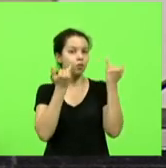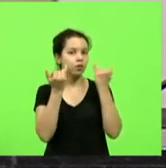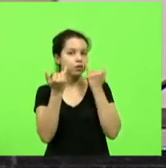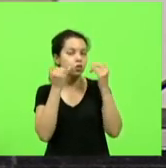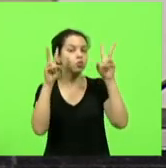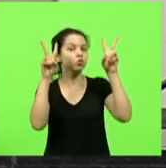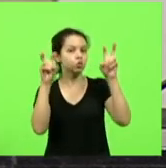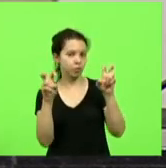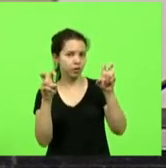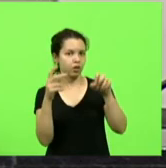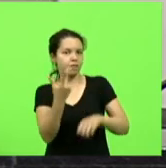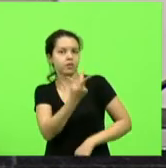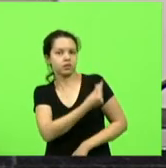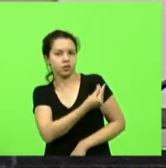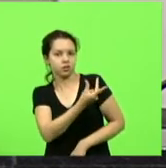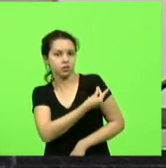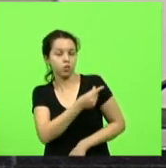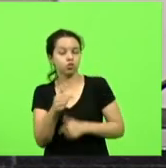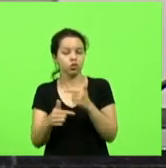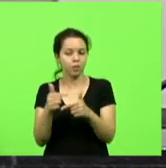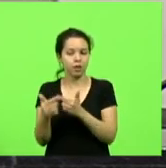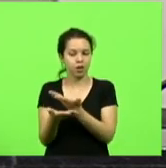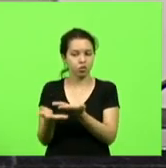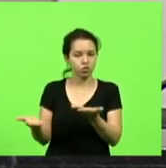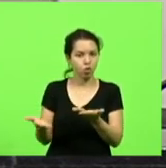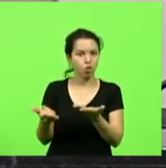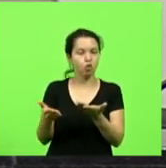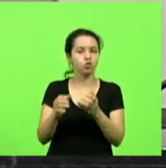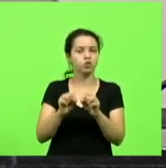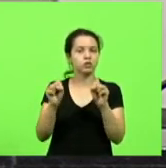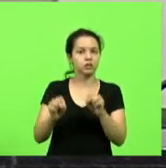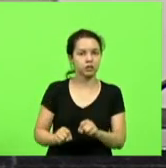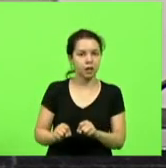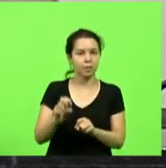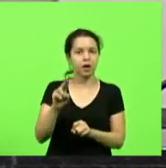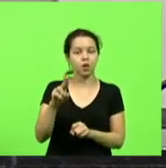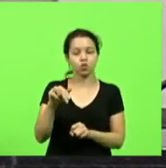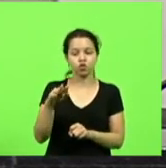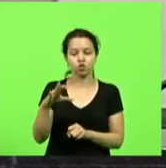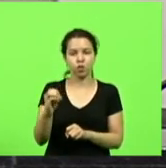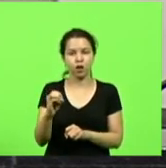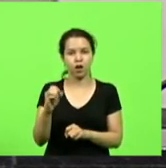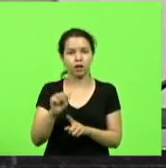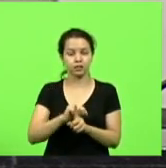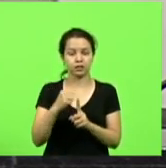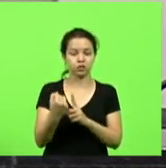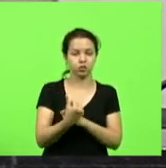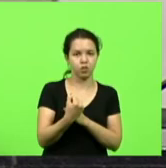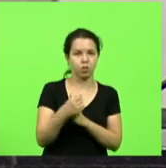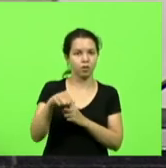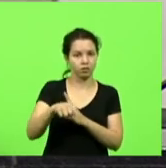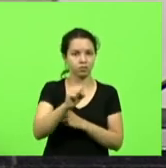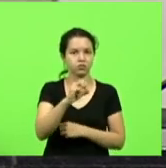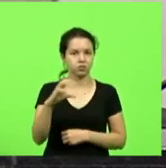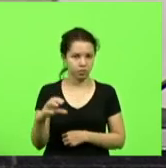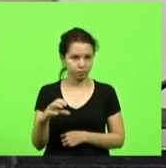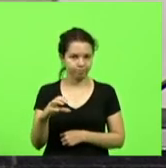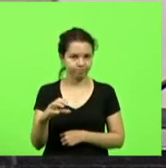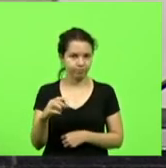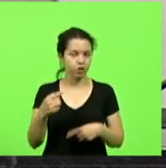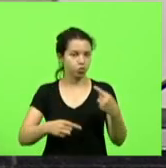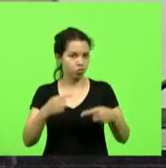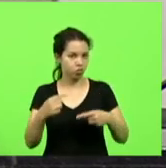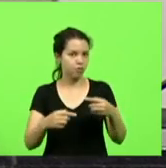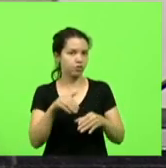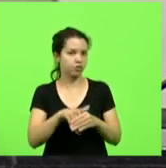da vacinação dos trabalhadores do Sistema Único de Assistência Social de Santa Catarina. Em discussão, não havendo quem queira discutir, em